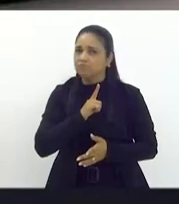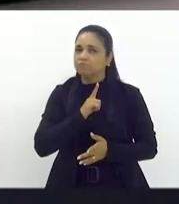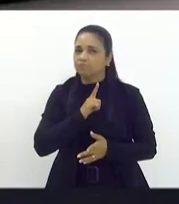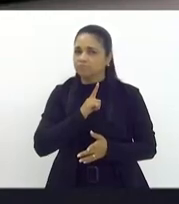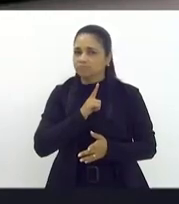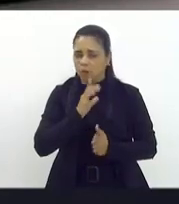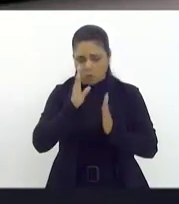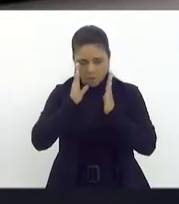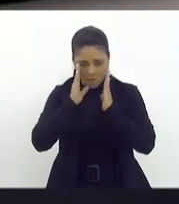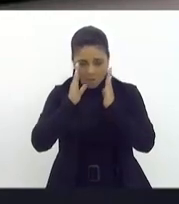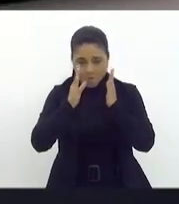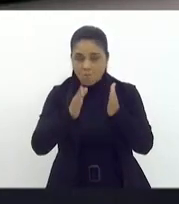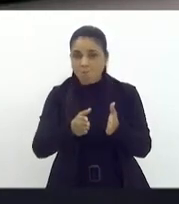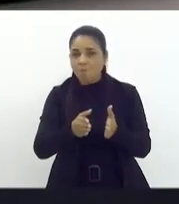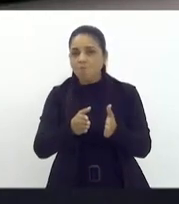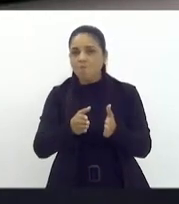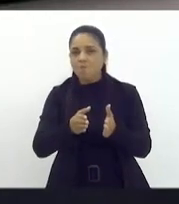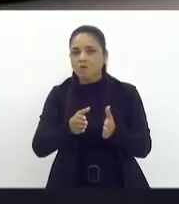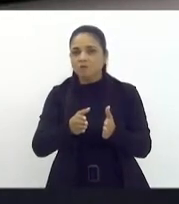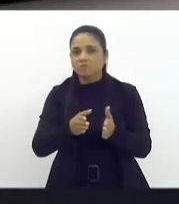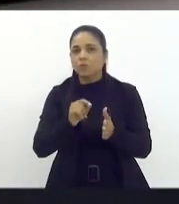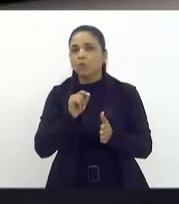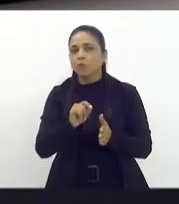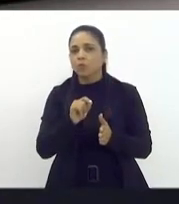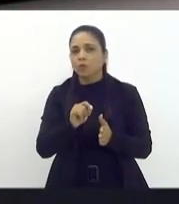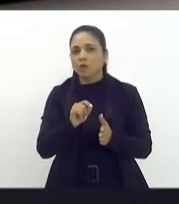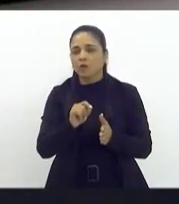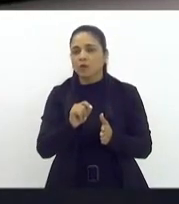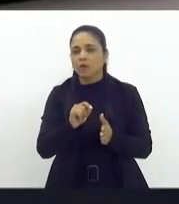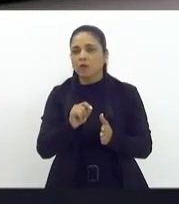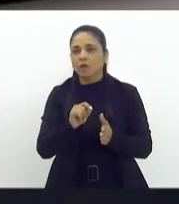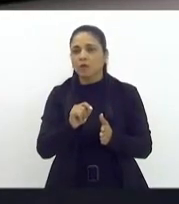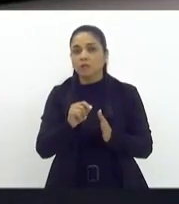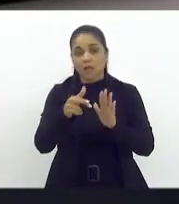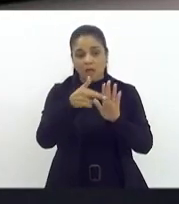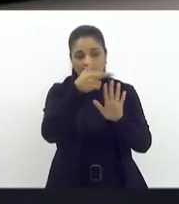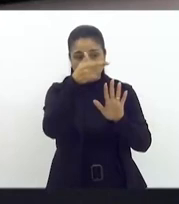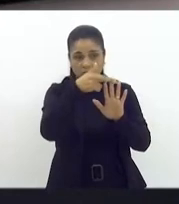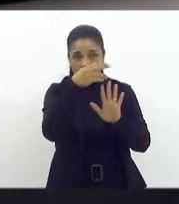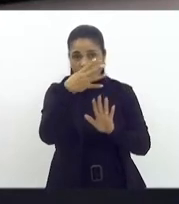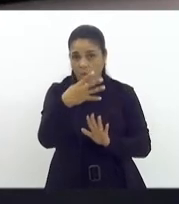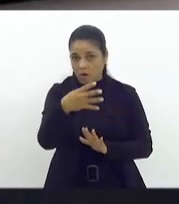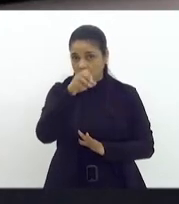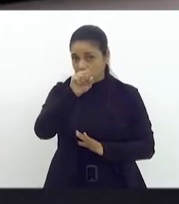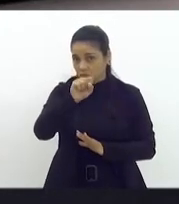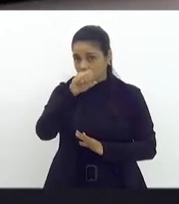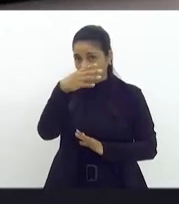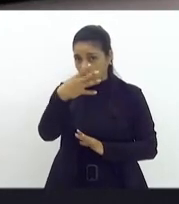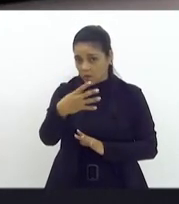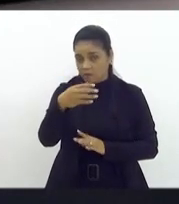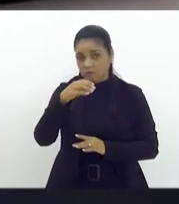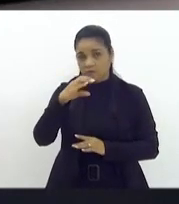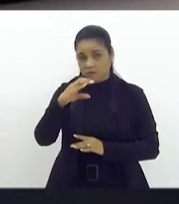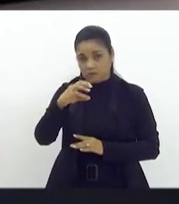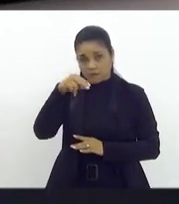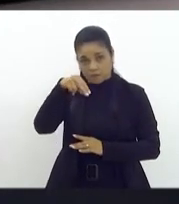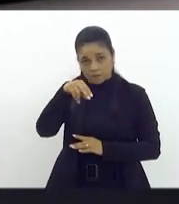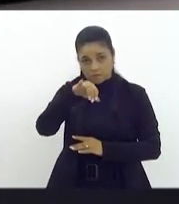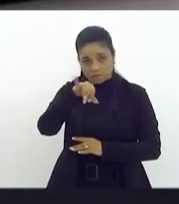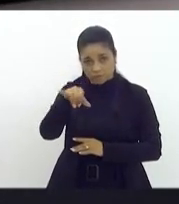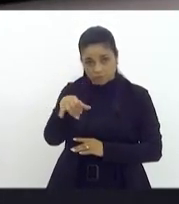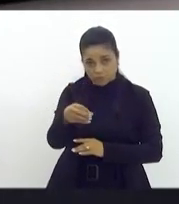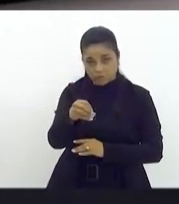Norte que é justamente as disposições na resolução 484 do CNJ que